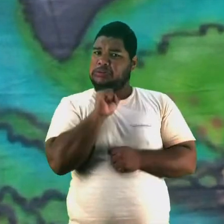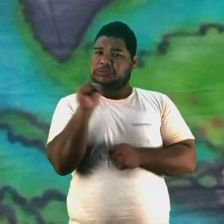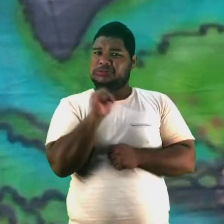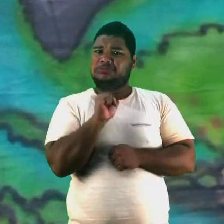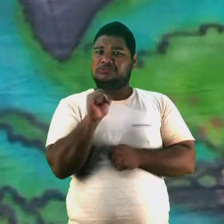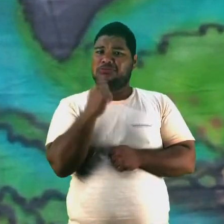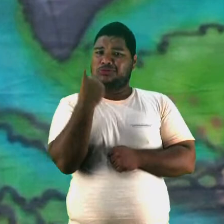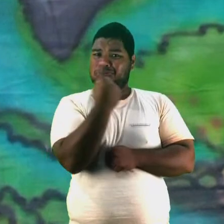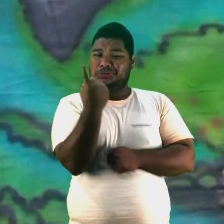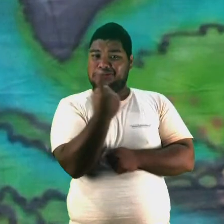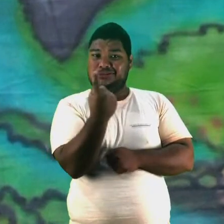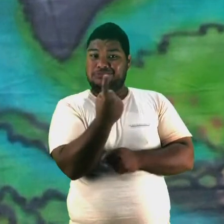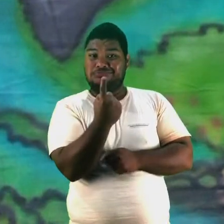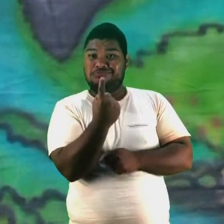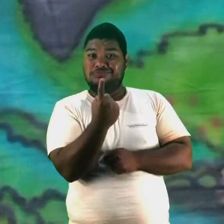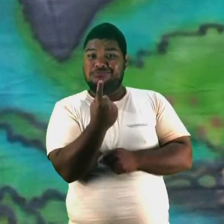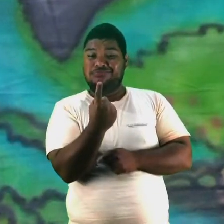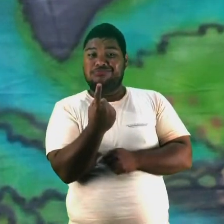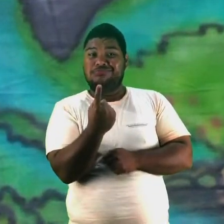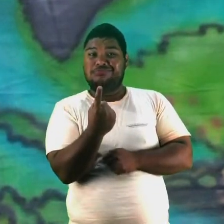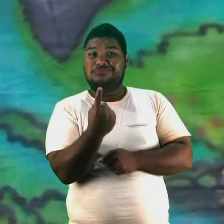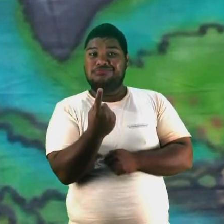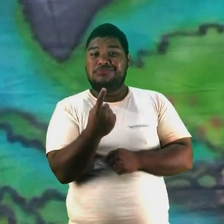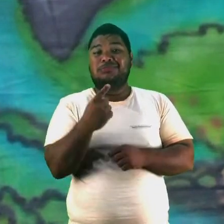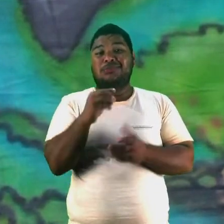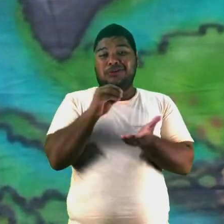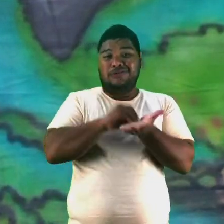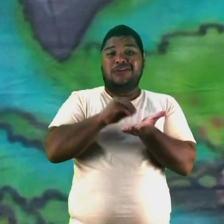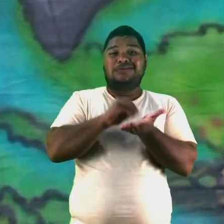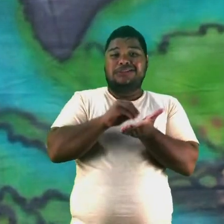É porque está faltando você ler mais a palavra de Deus.